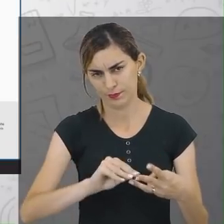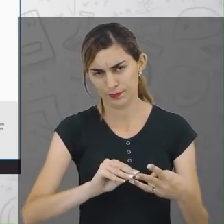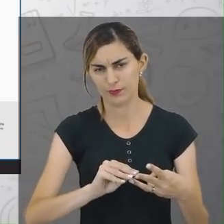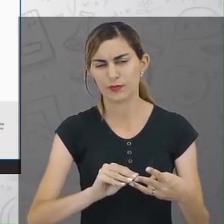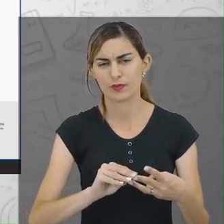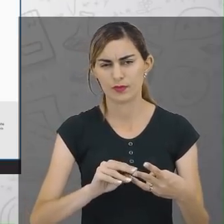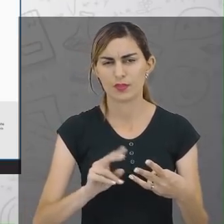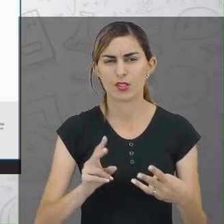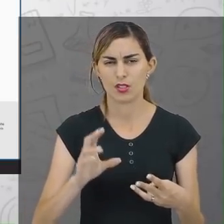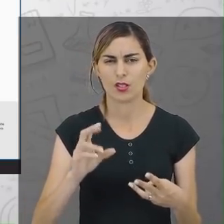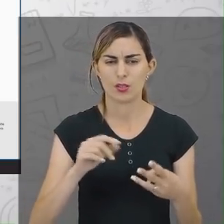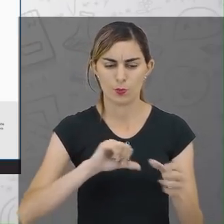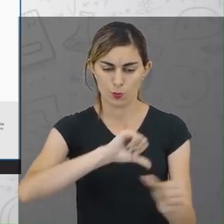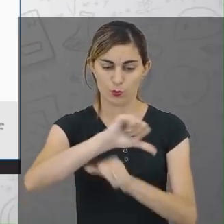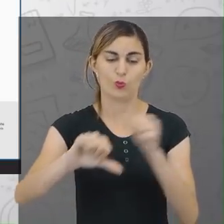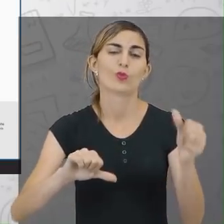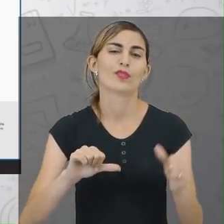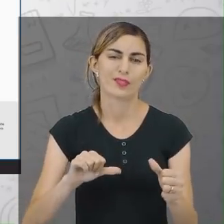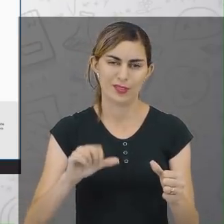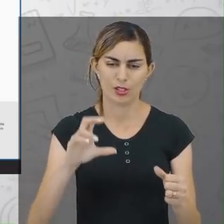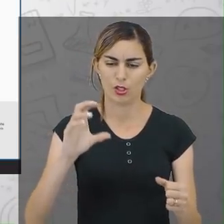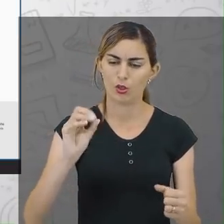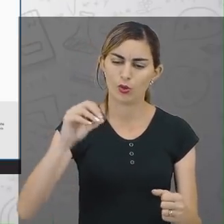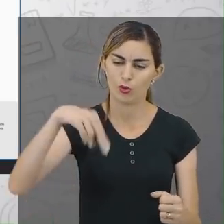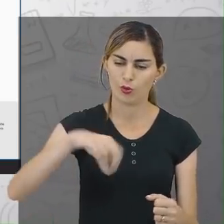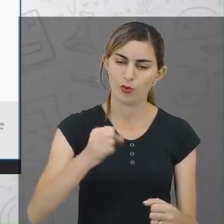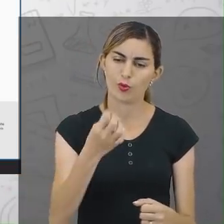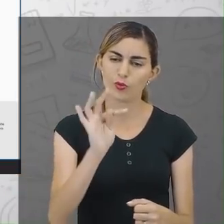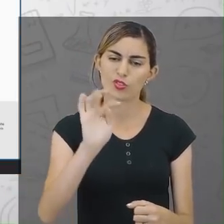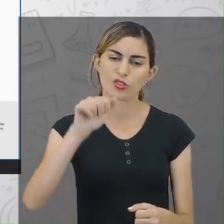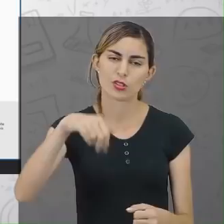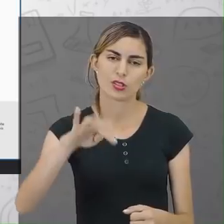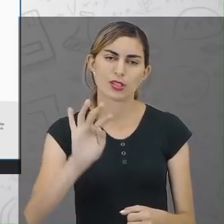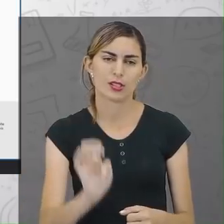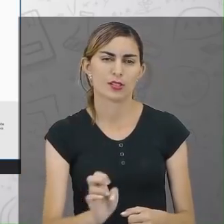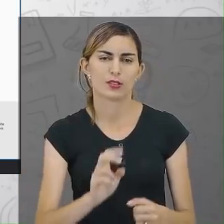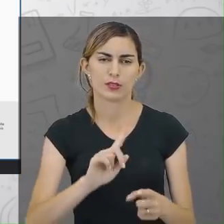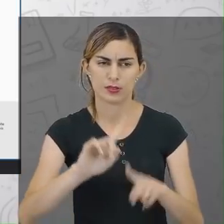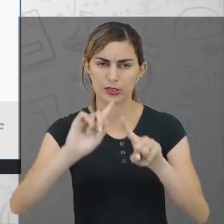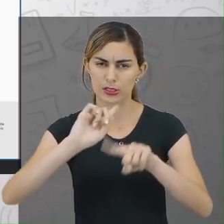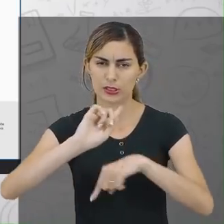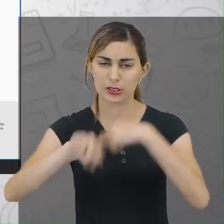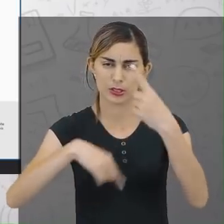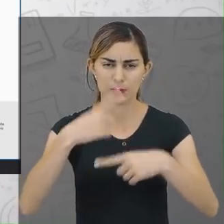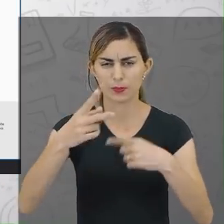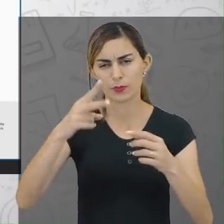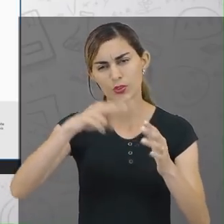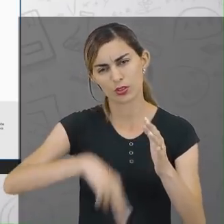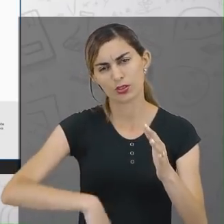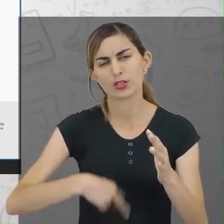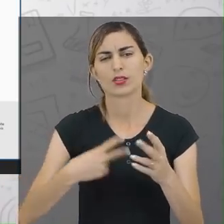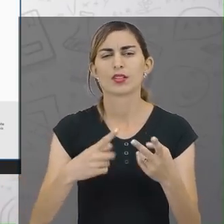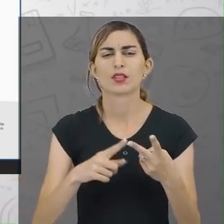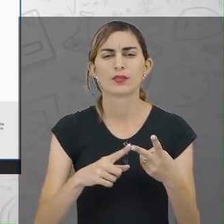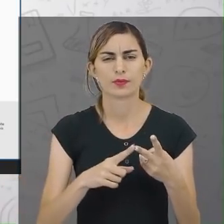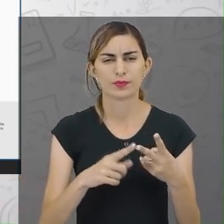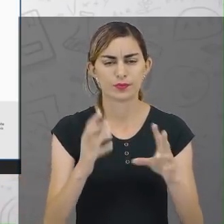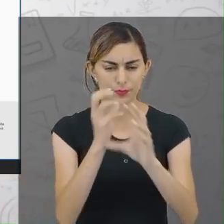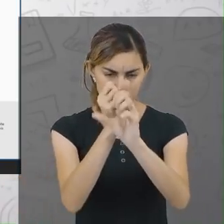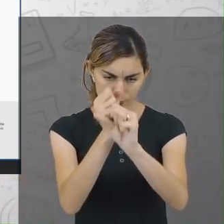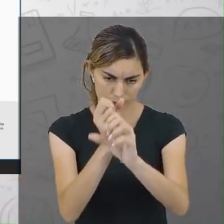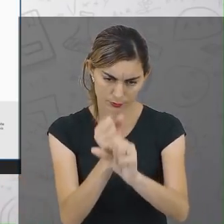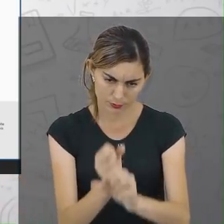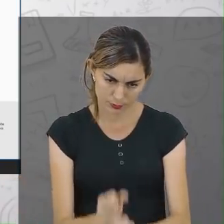modificador const, que transforma essa variável numa constante. Em seguida, ele lê a variável raio